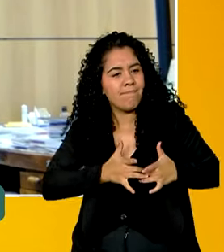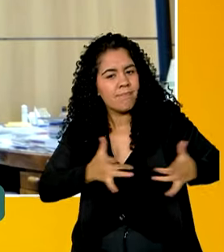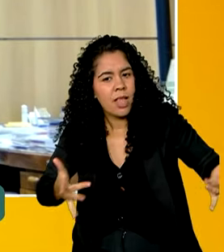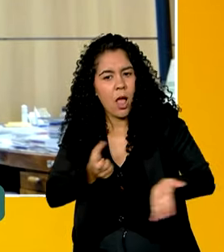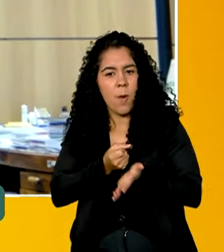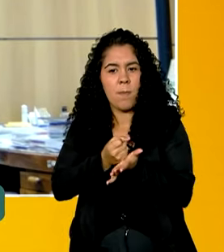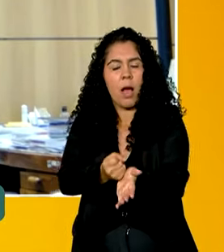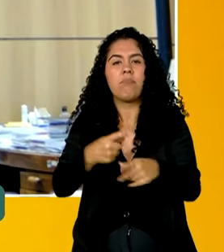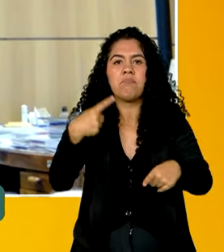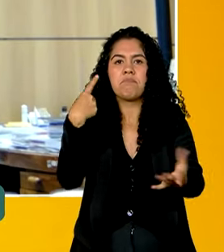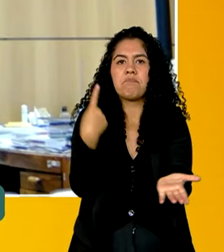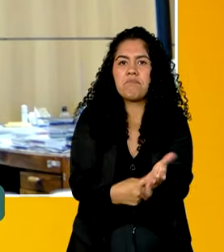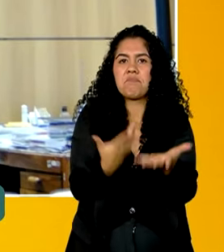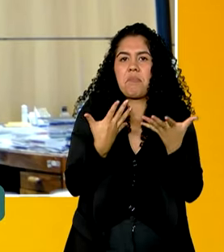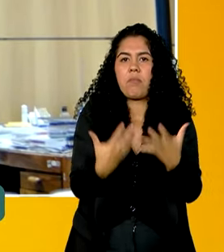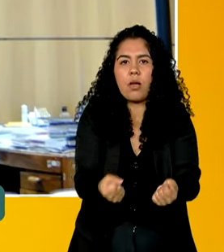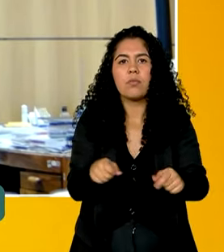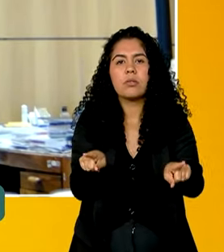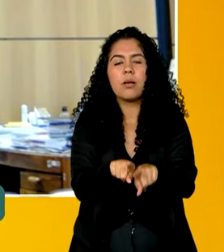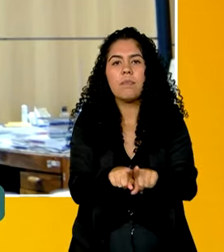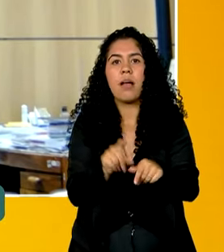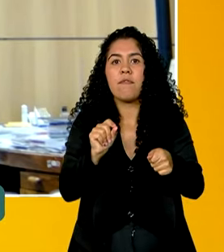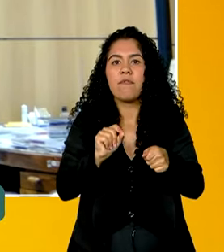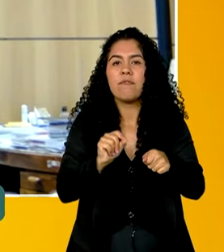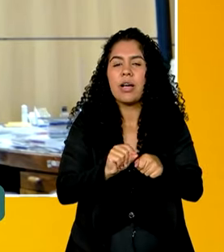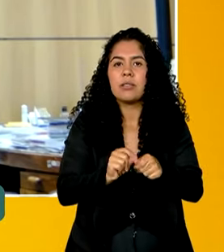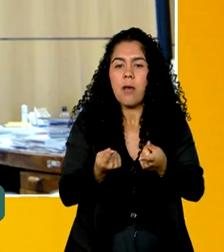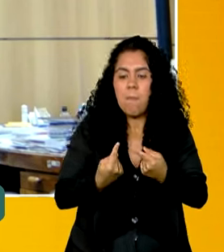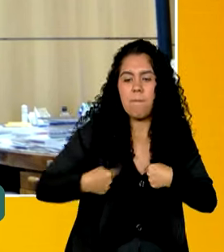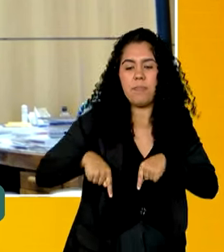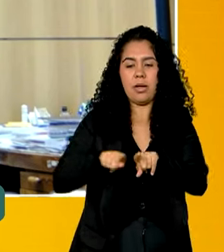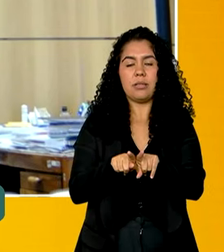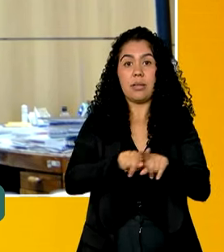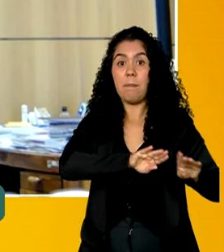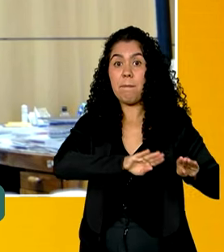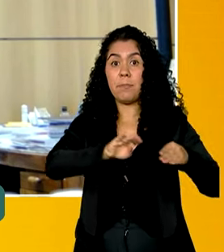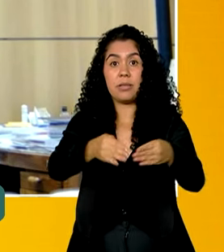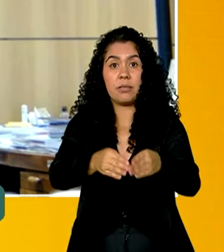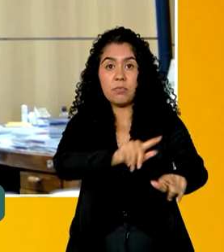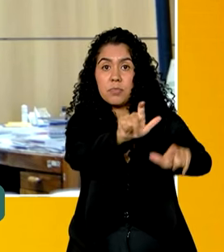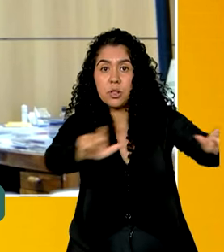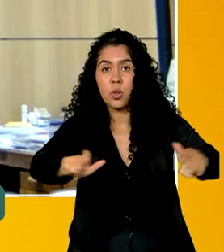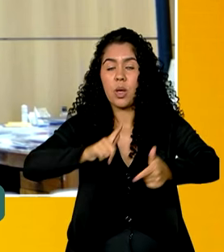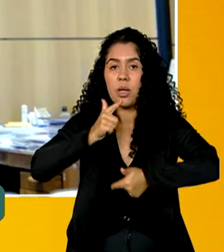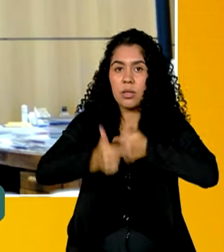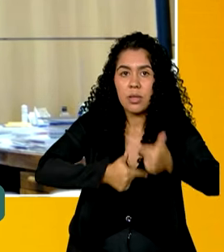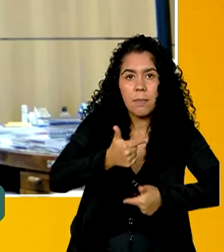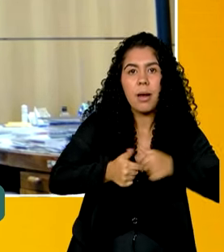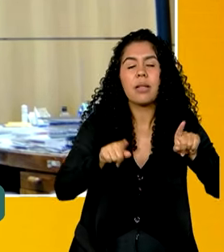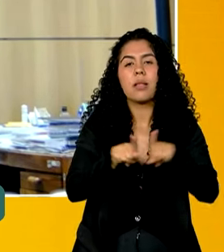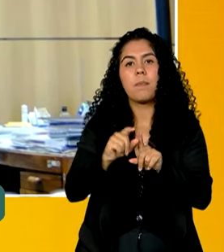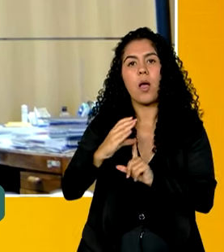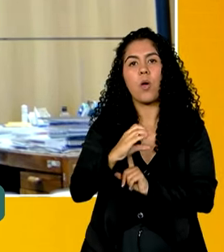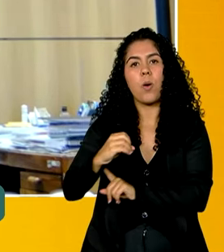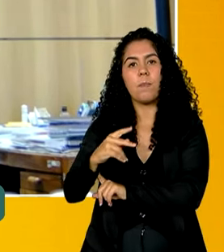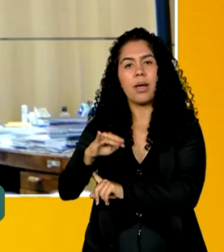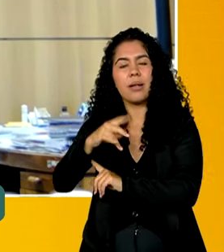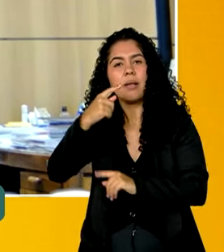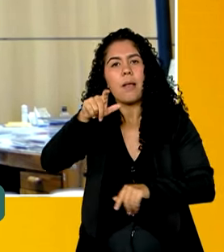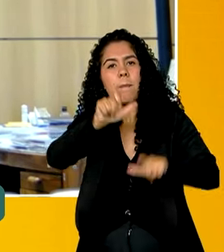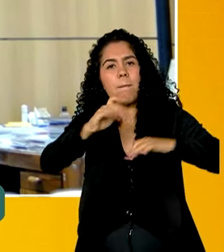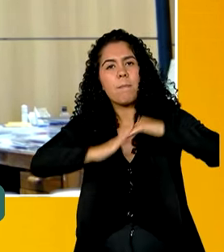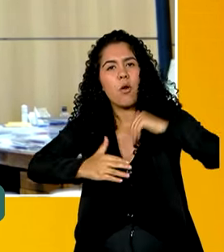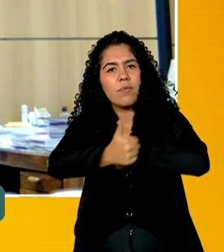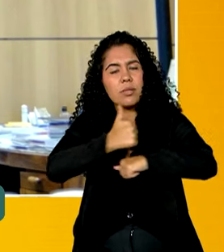e toparam fazer um convênio destinado aos trabalhadores, às cooperativas, catadores e